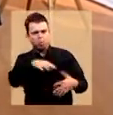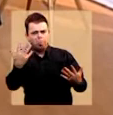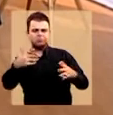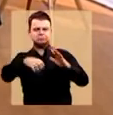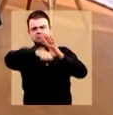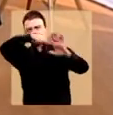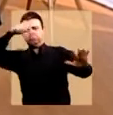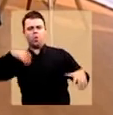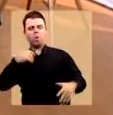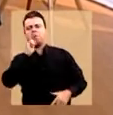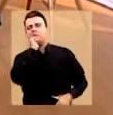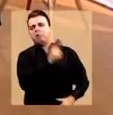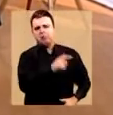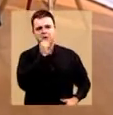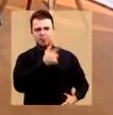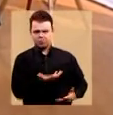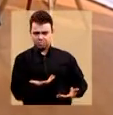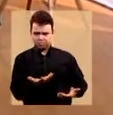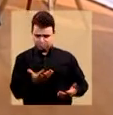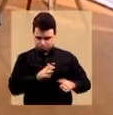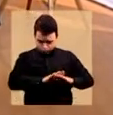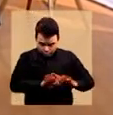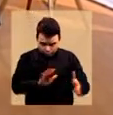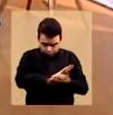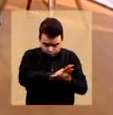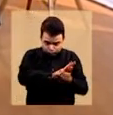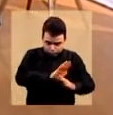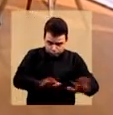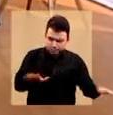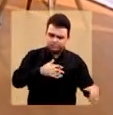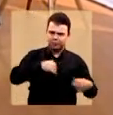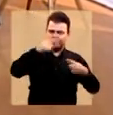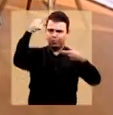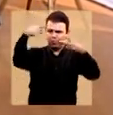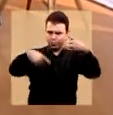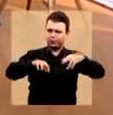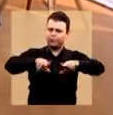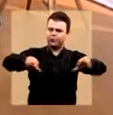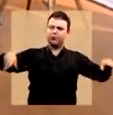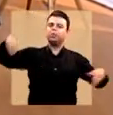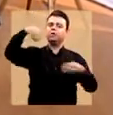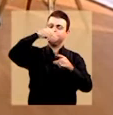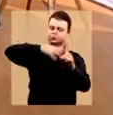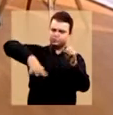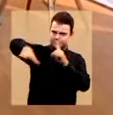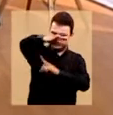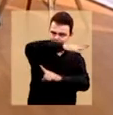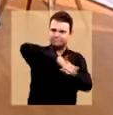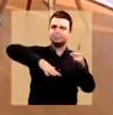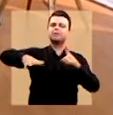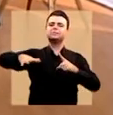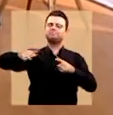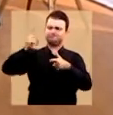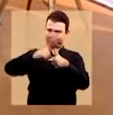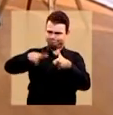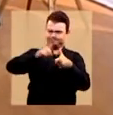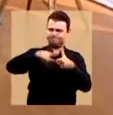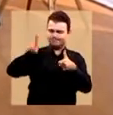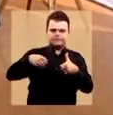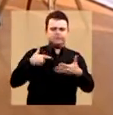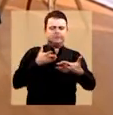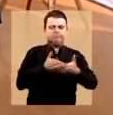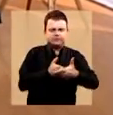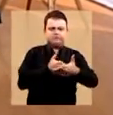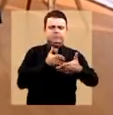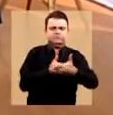da agressão, do xingamento, mas ele se manifesta e ele também está inserido dentro de um contexto social de mobilidade e